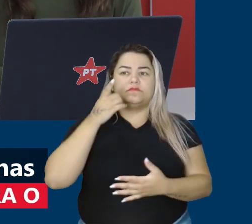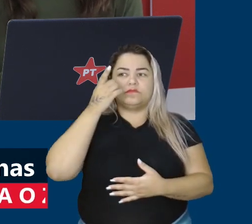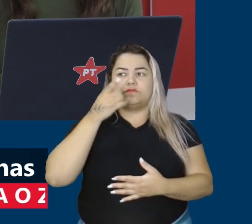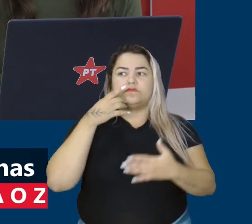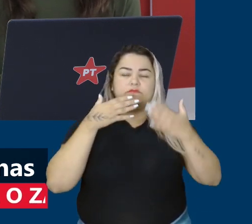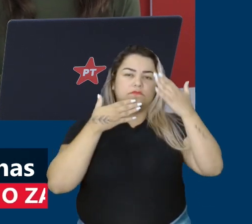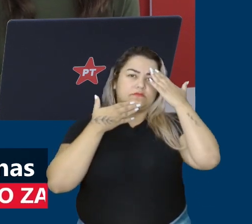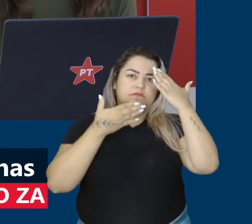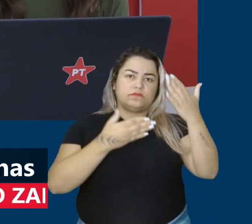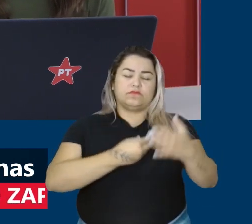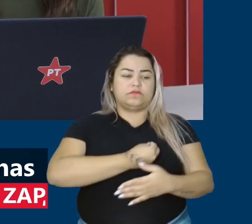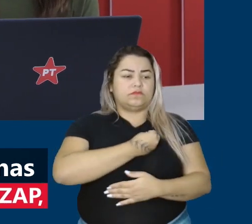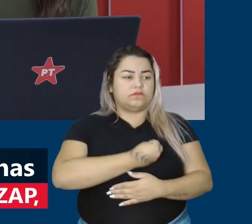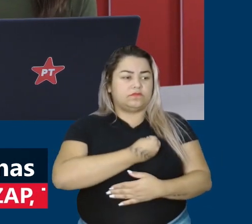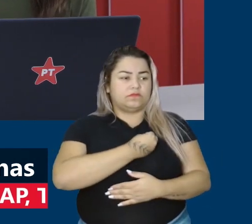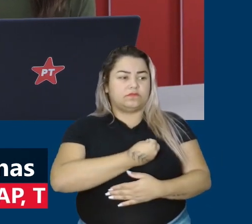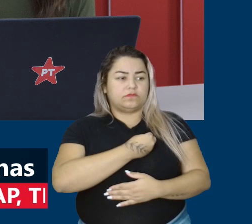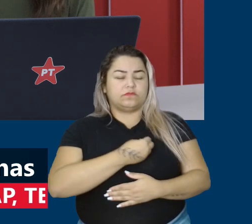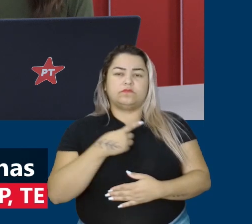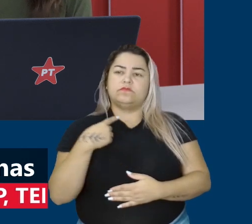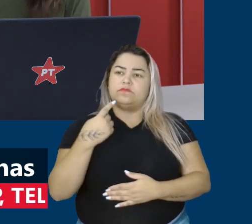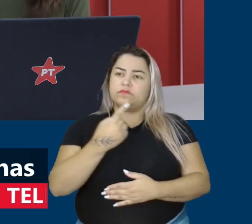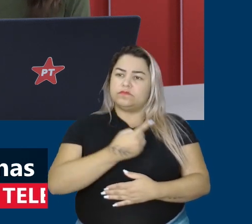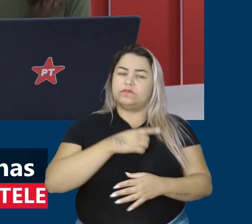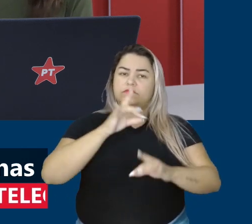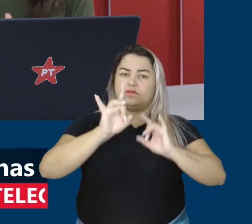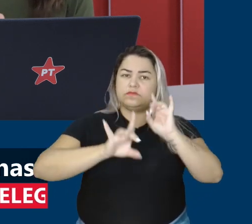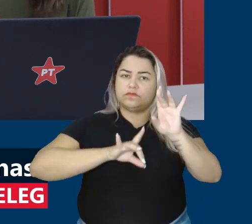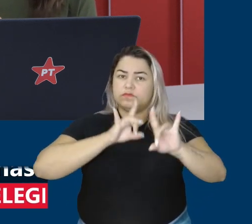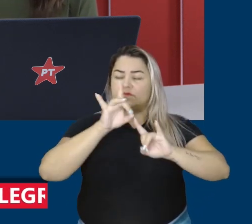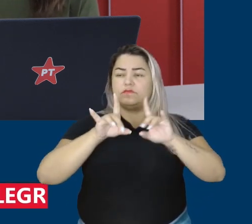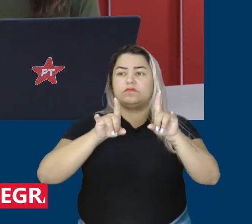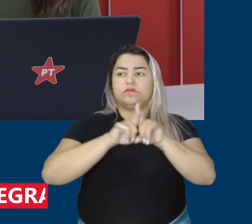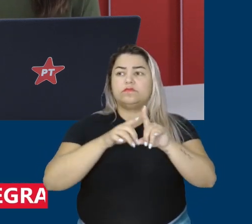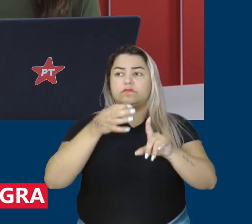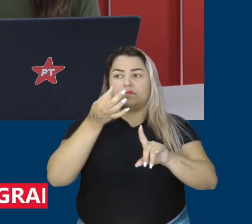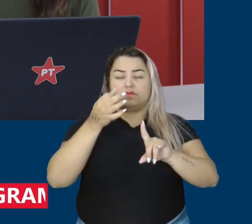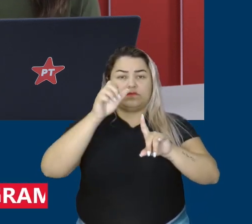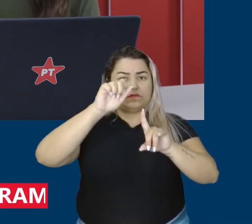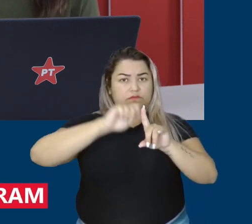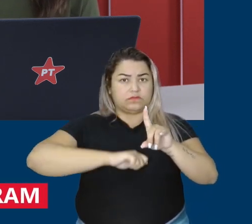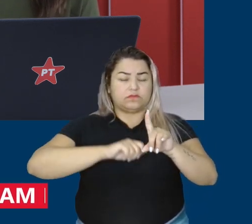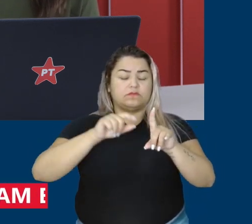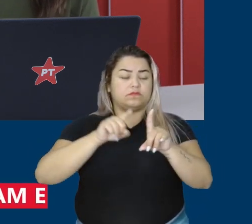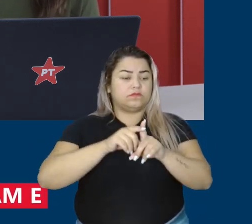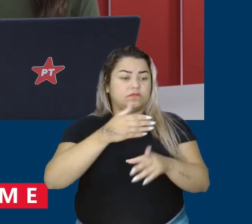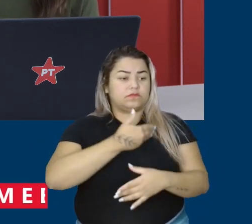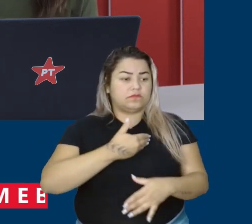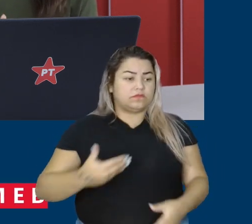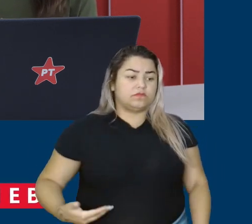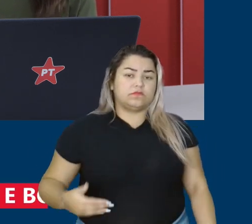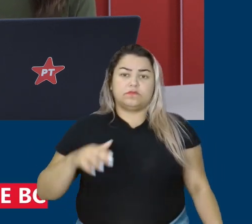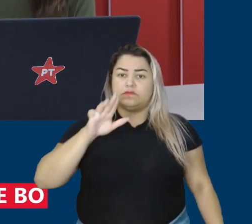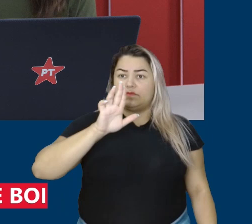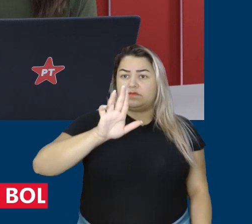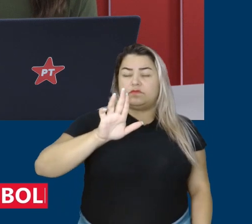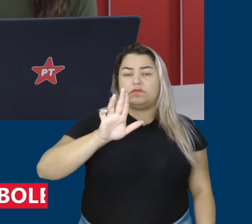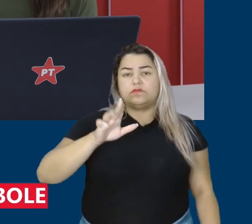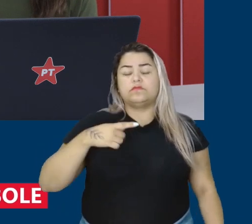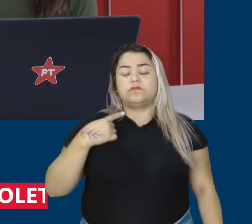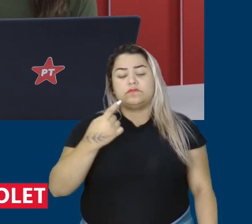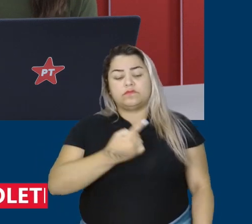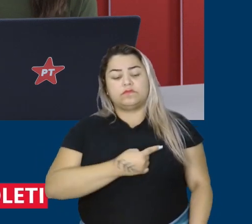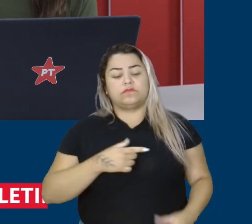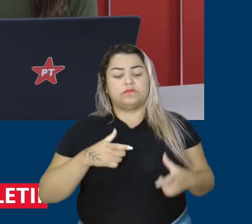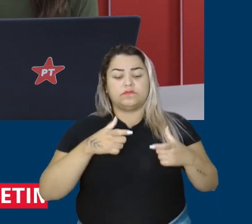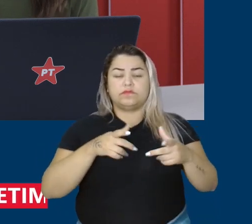muito sua participação aqui com a gente nesse programa especial sobre os 6 primeiros meses do governo Lula. Conta aqui com esse espaço